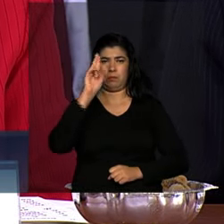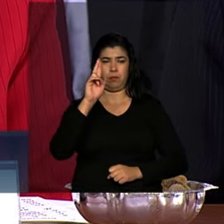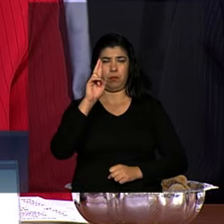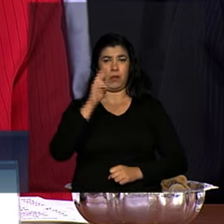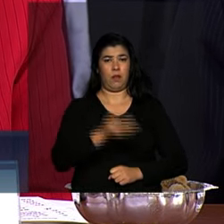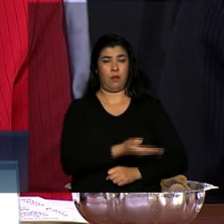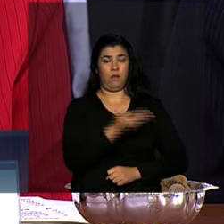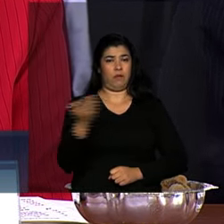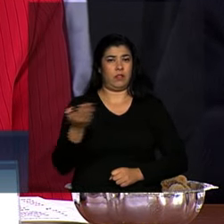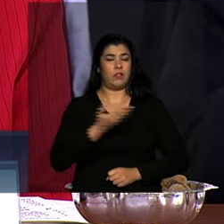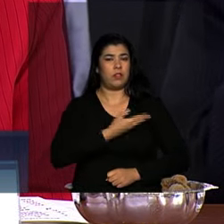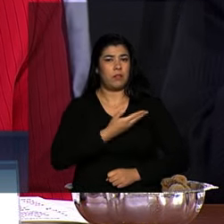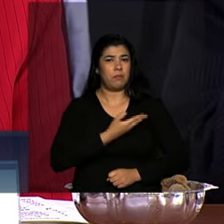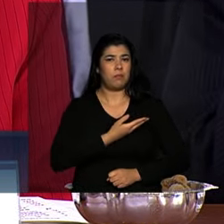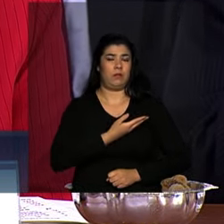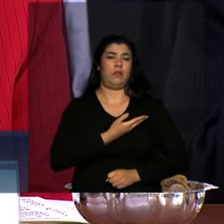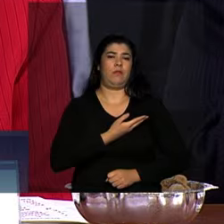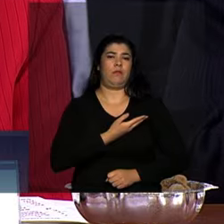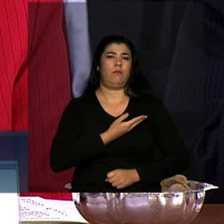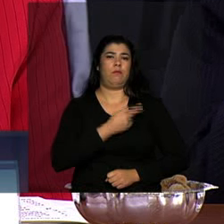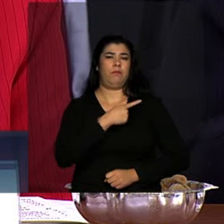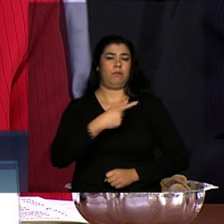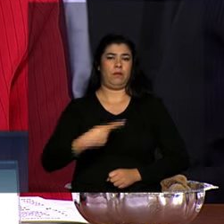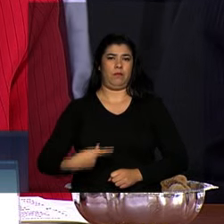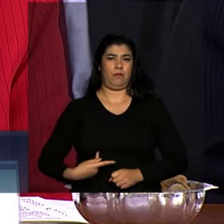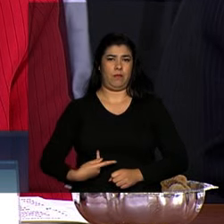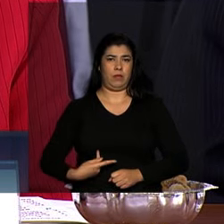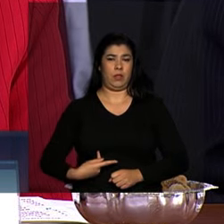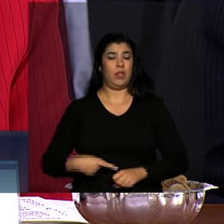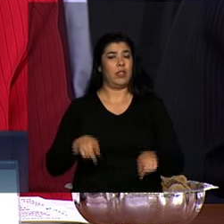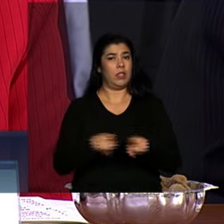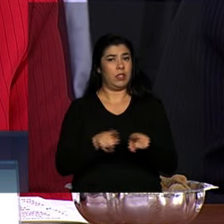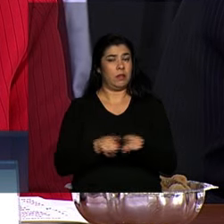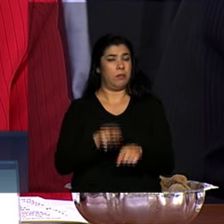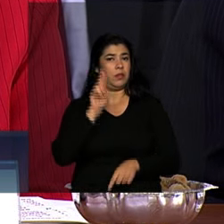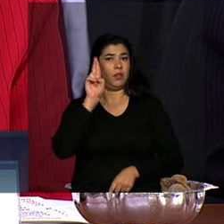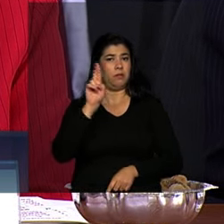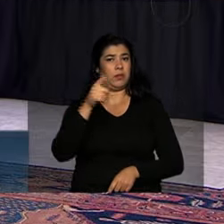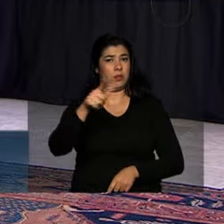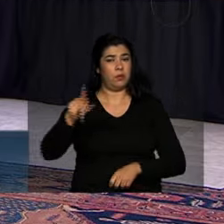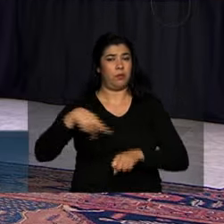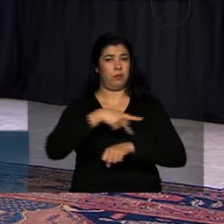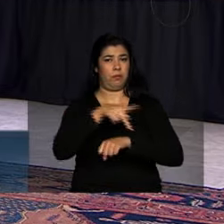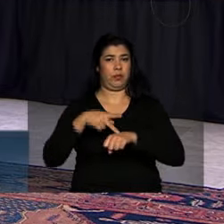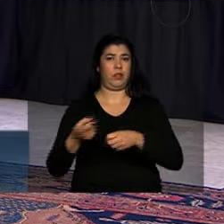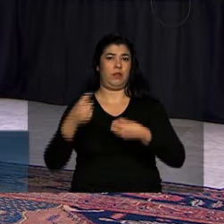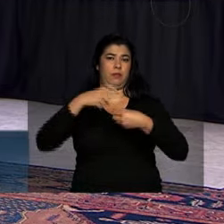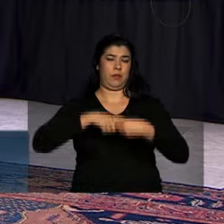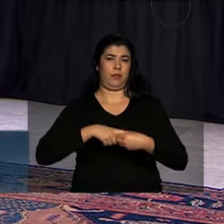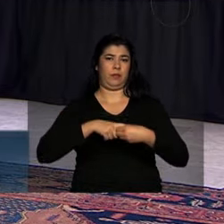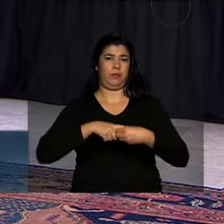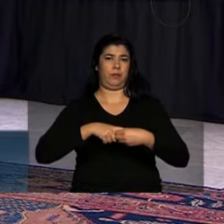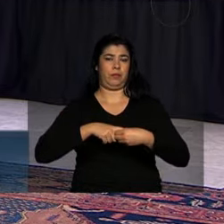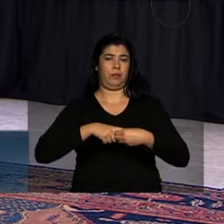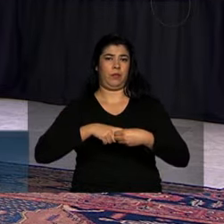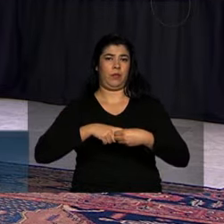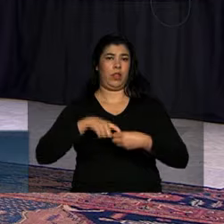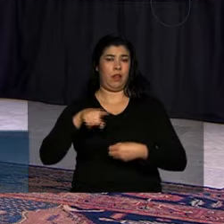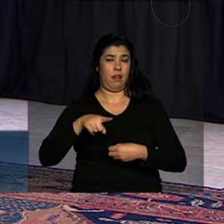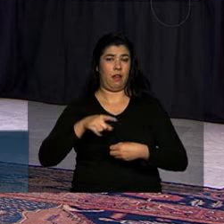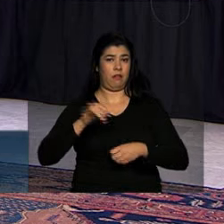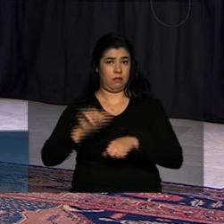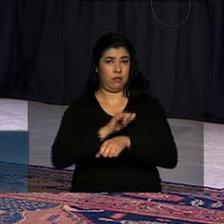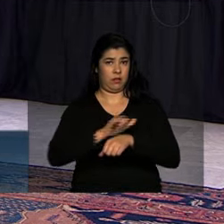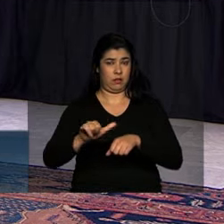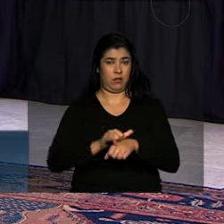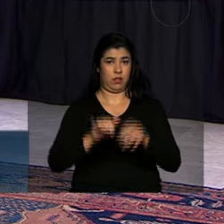presidentes, caros representantes dos países associados, as medidas que acabo de